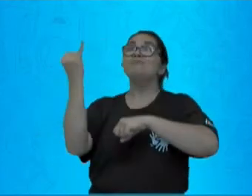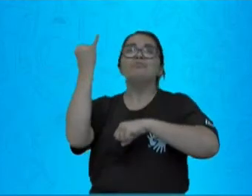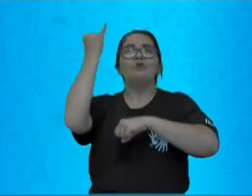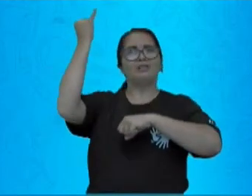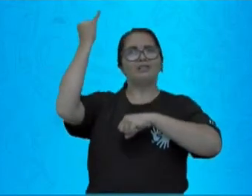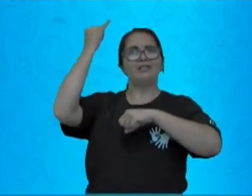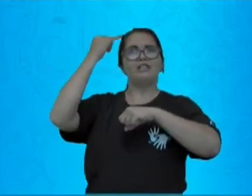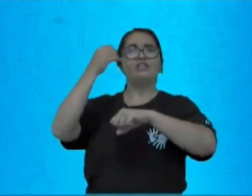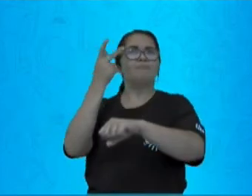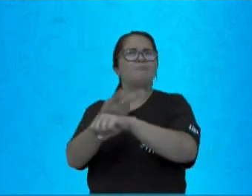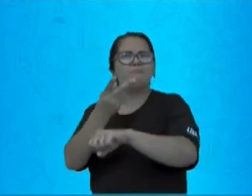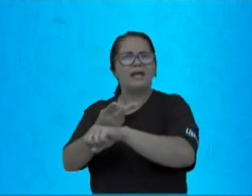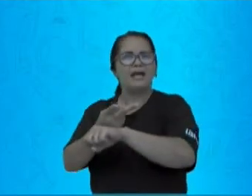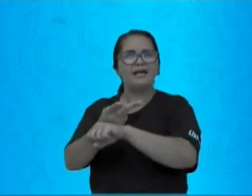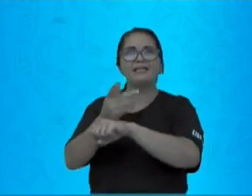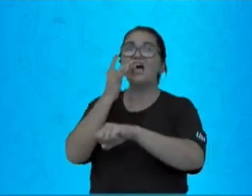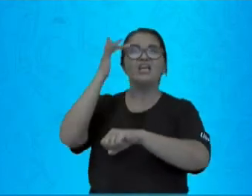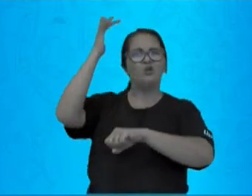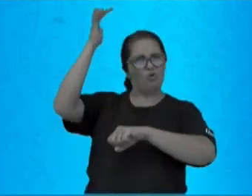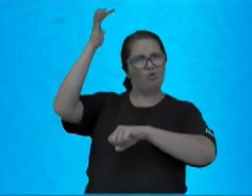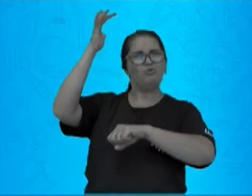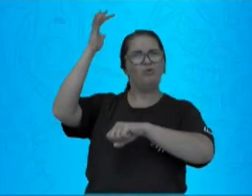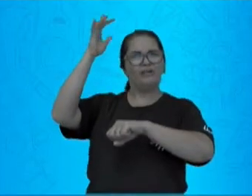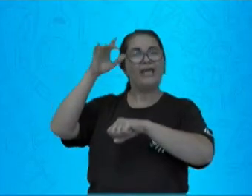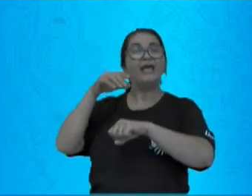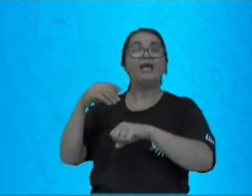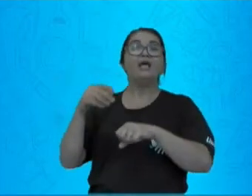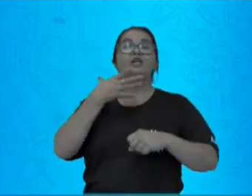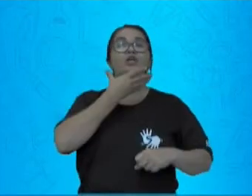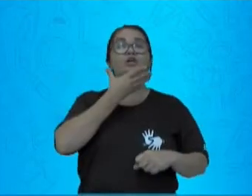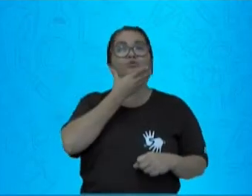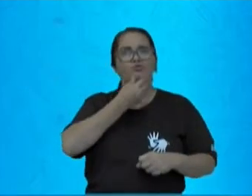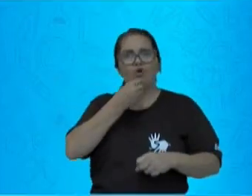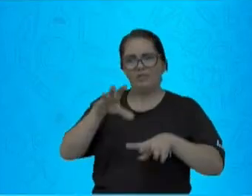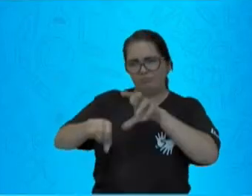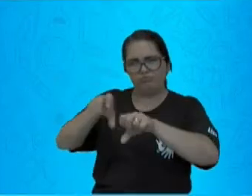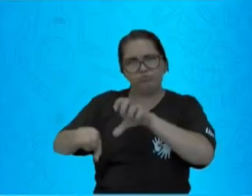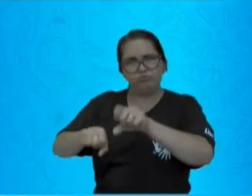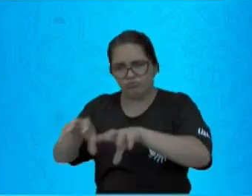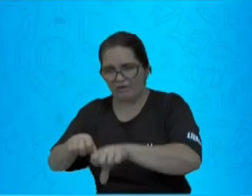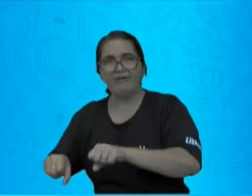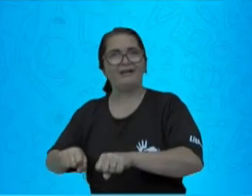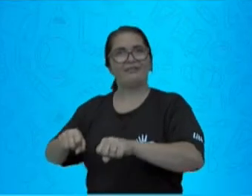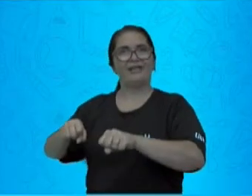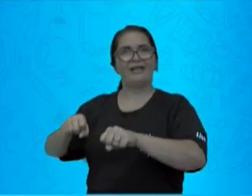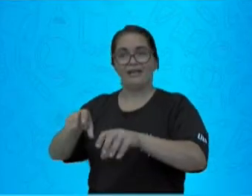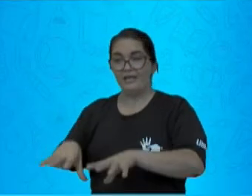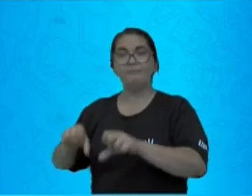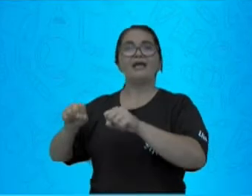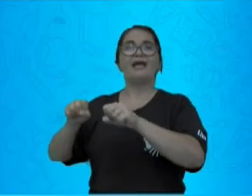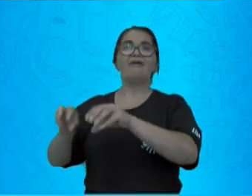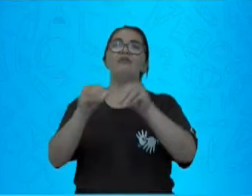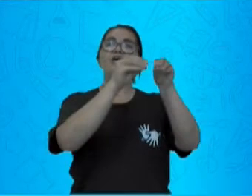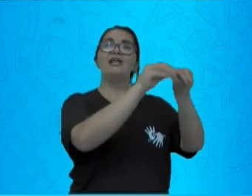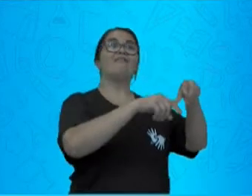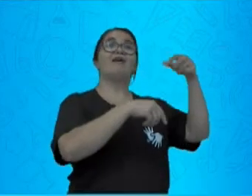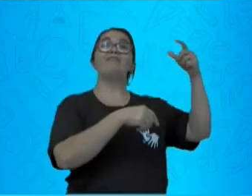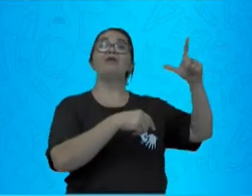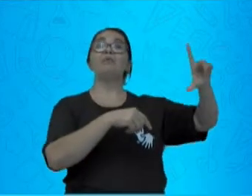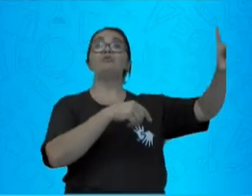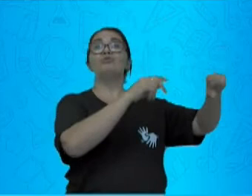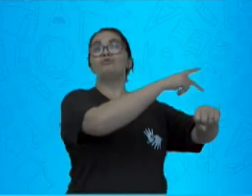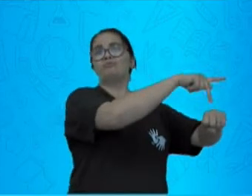período. Um dos mestres mais famosos do barroco mineiro foram Aleijadinho